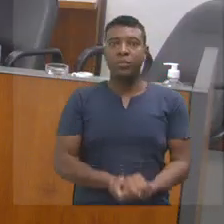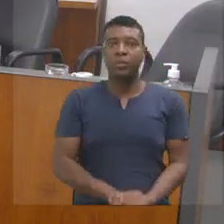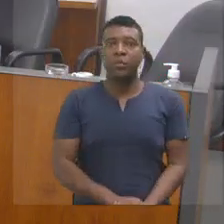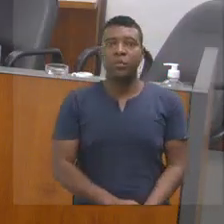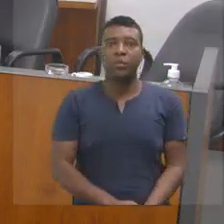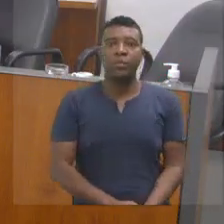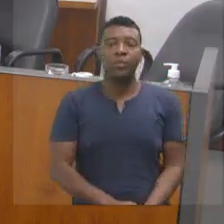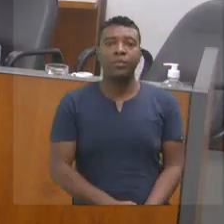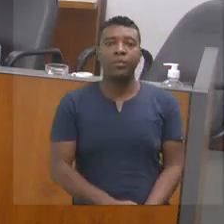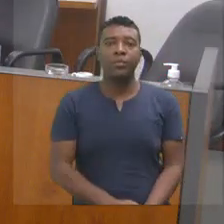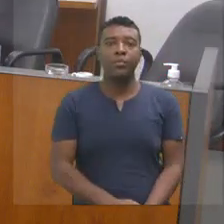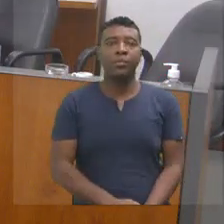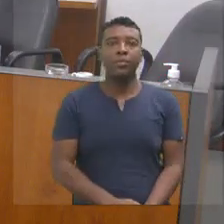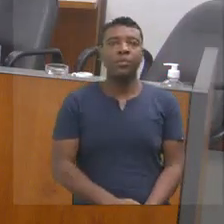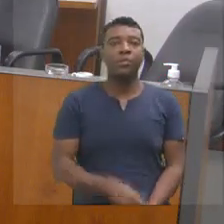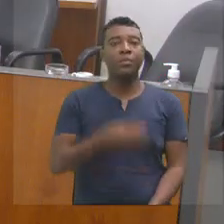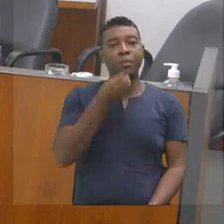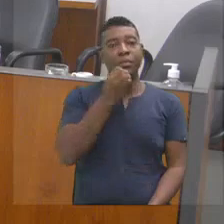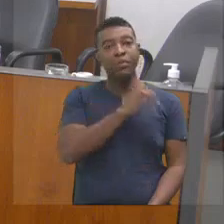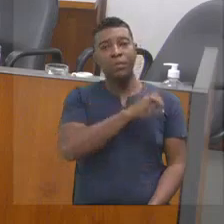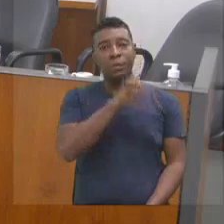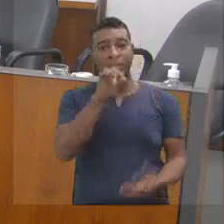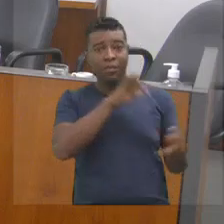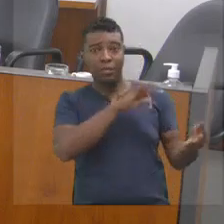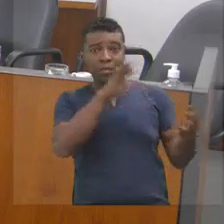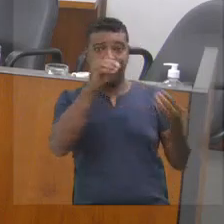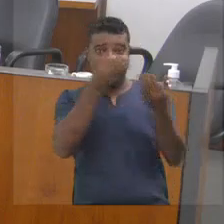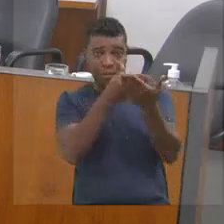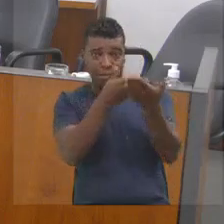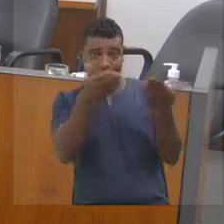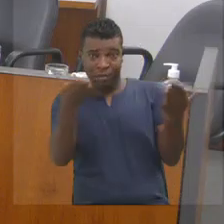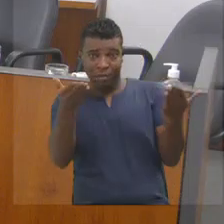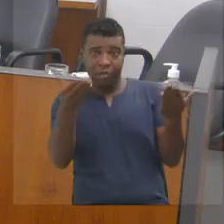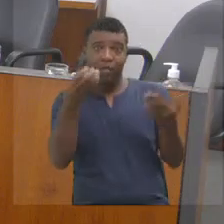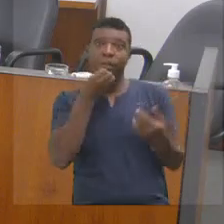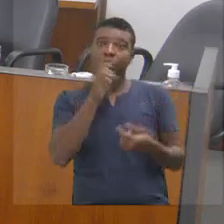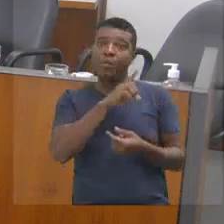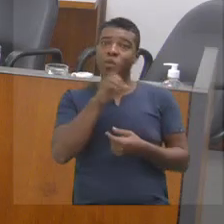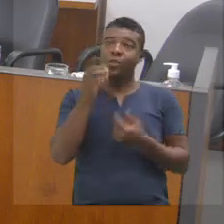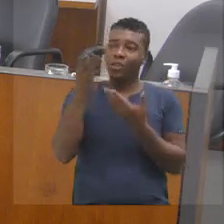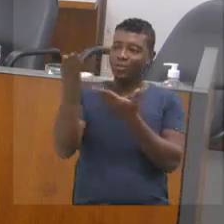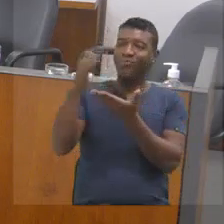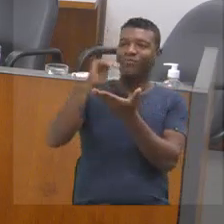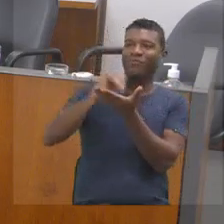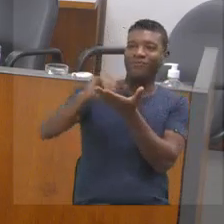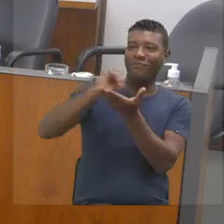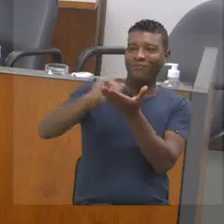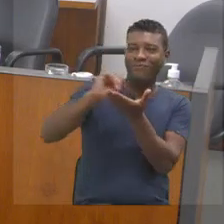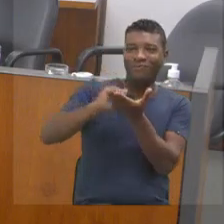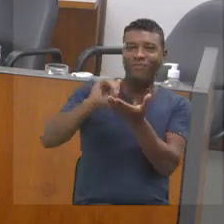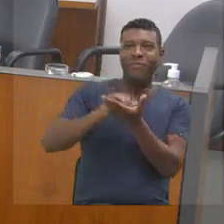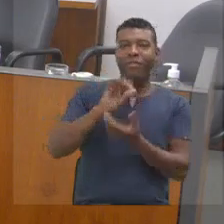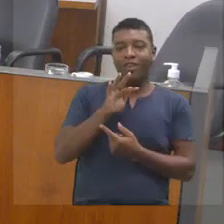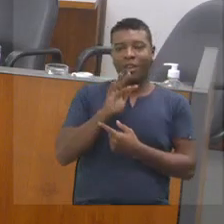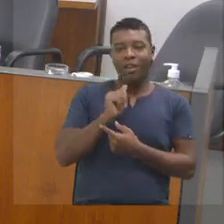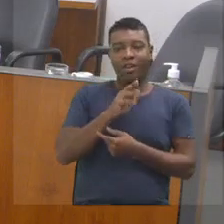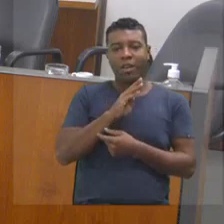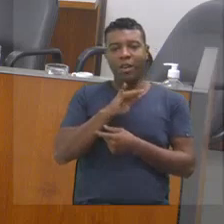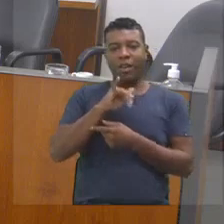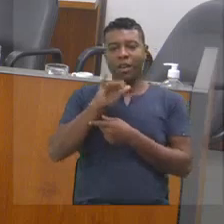Bom dia a todos bom dia ao nosso secretário de estado Fábio